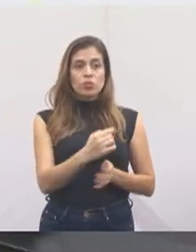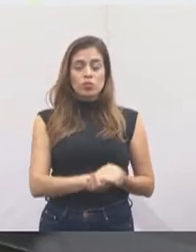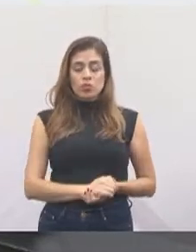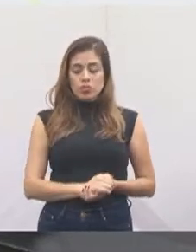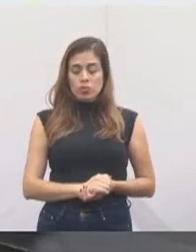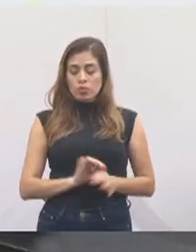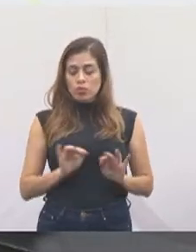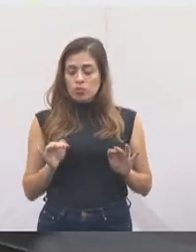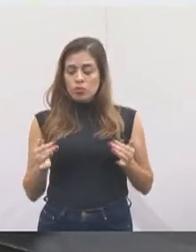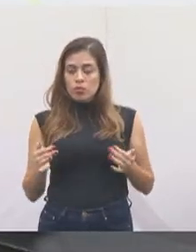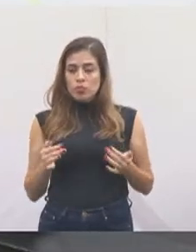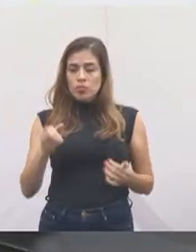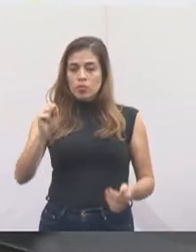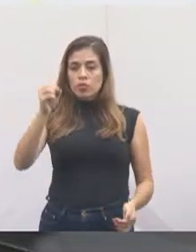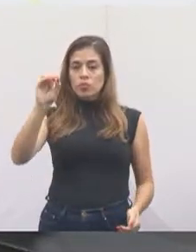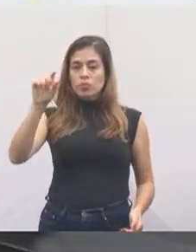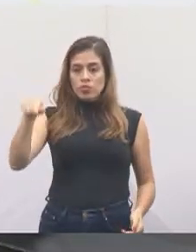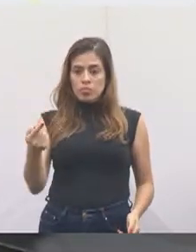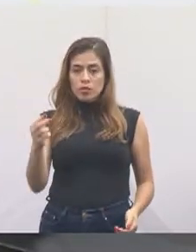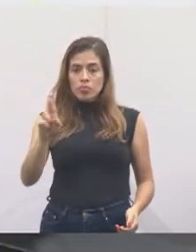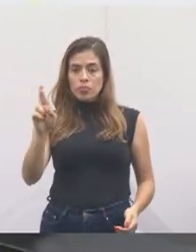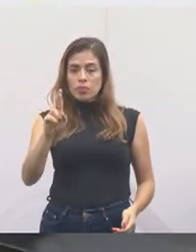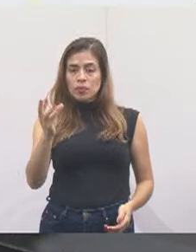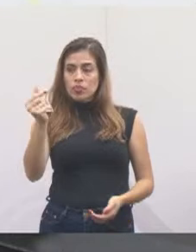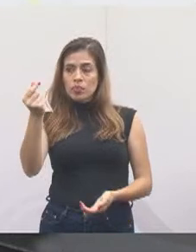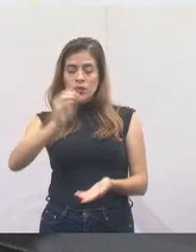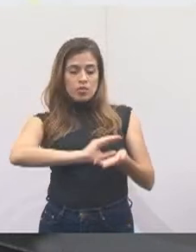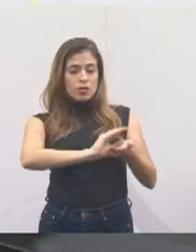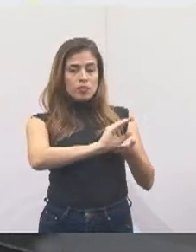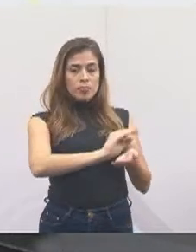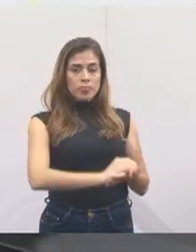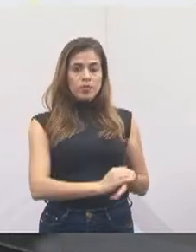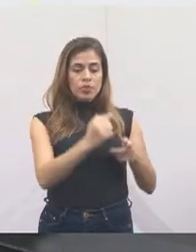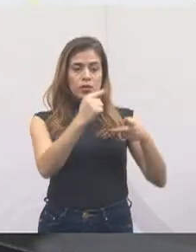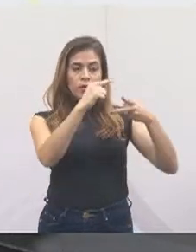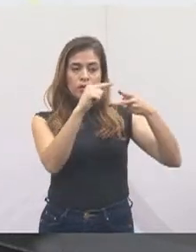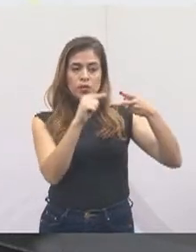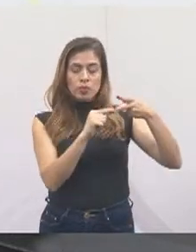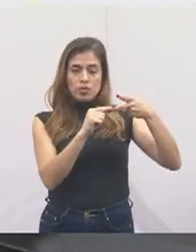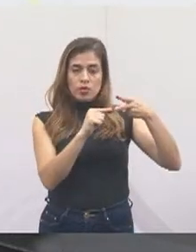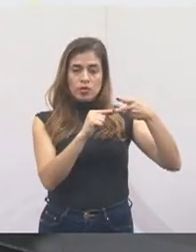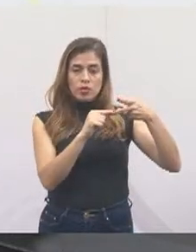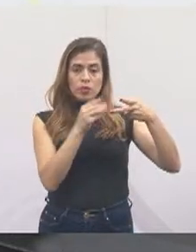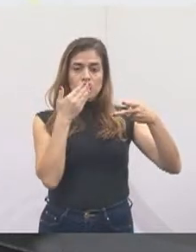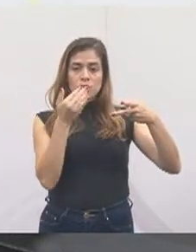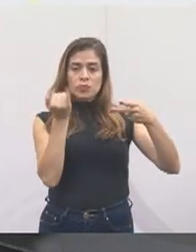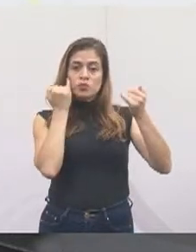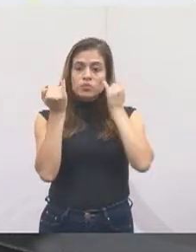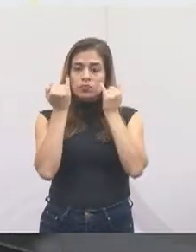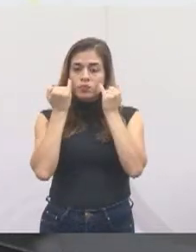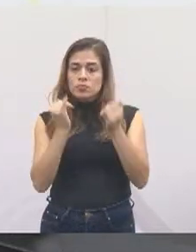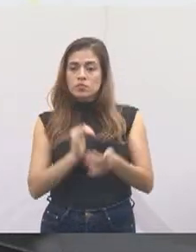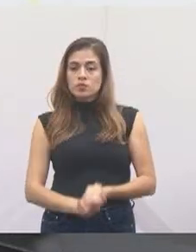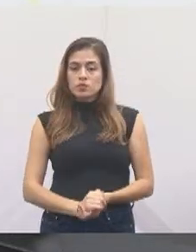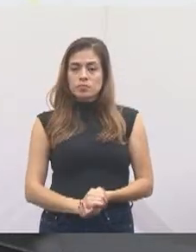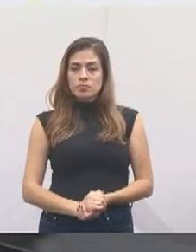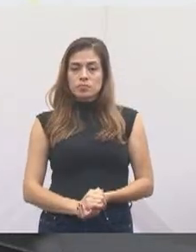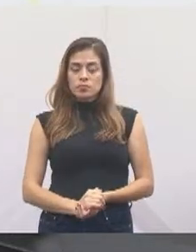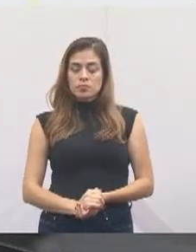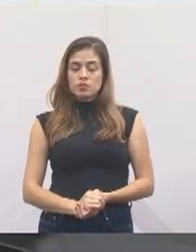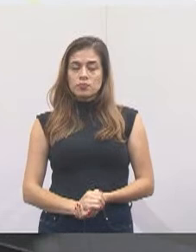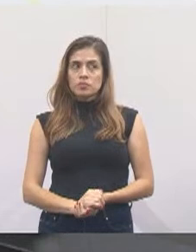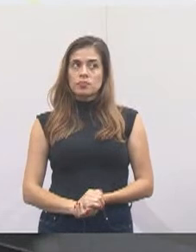será destinado R 80.000 referente à emenda dos itens 1 e do deste pedido de Formação em